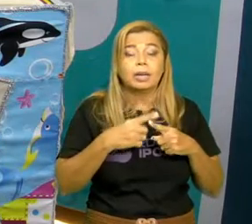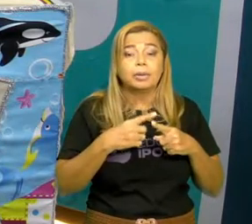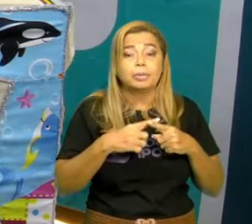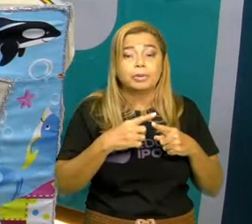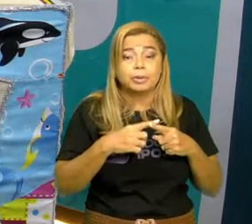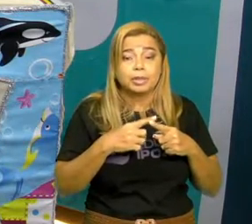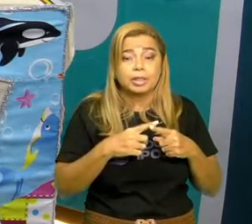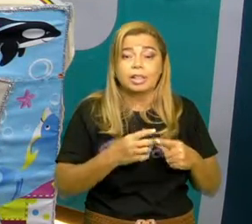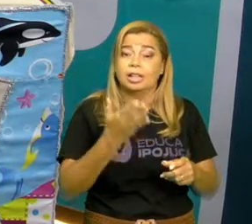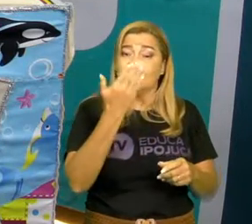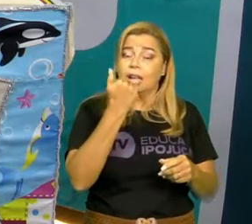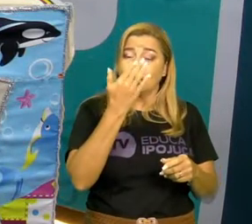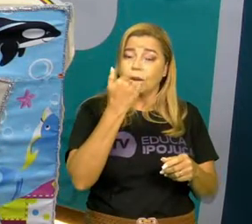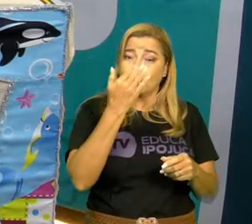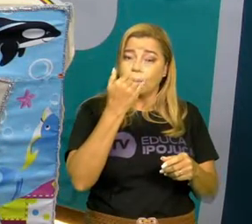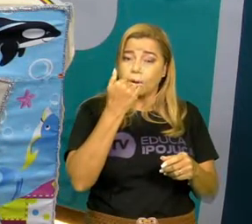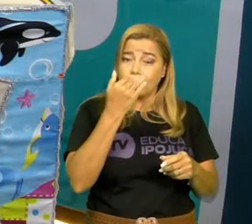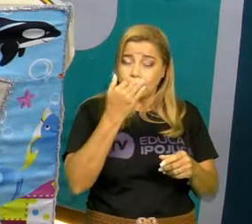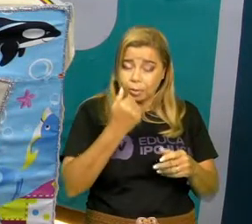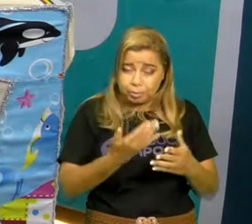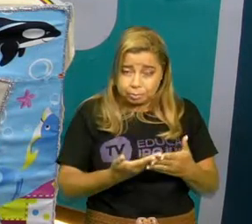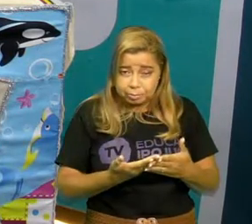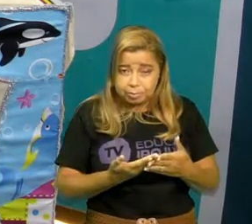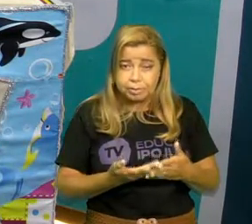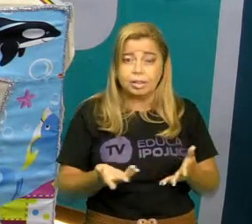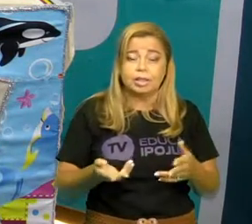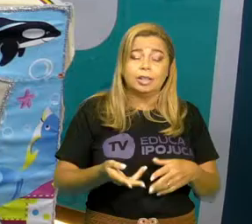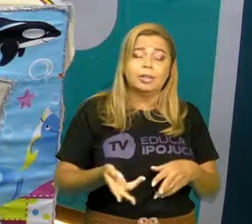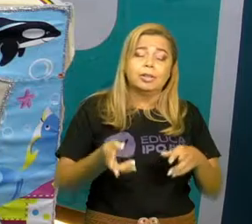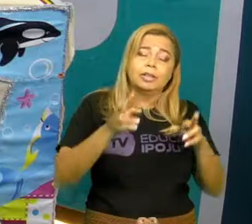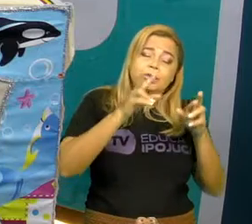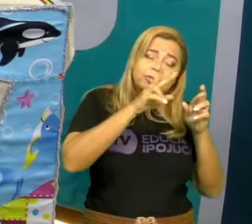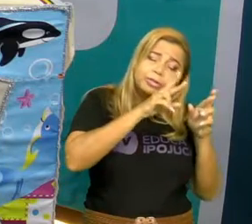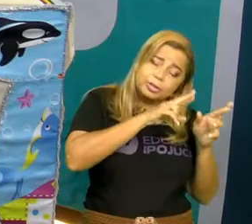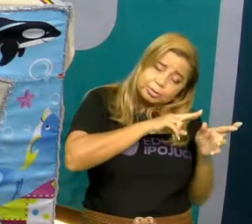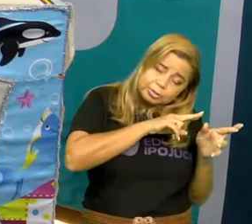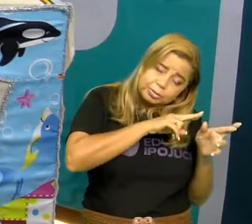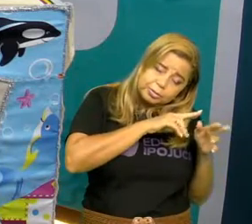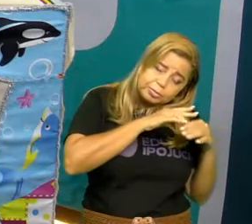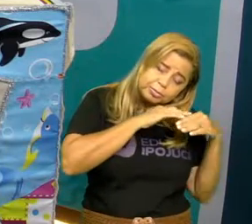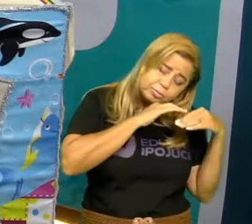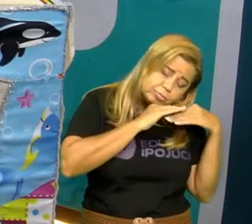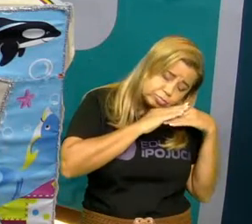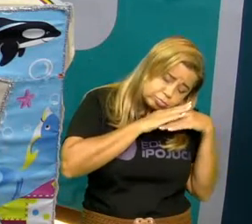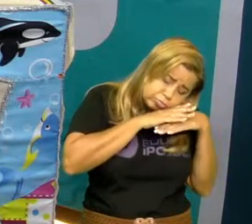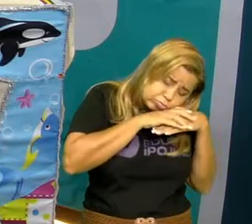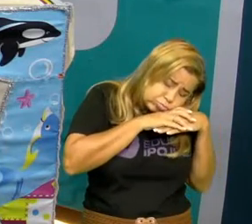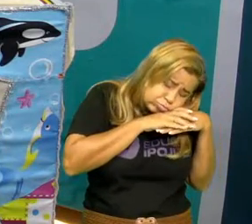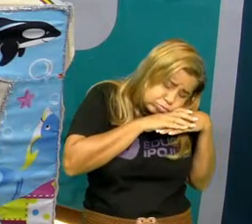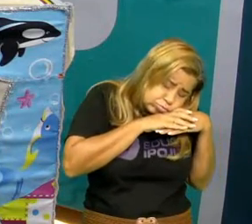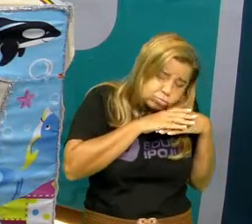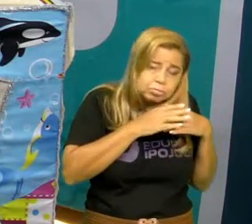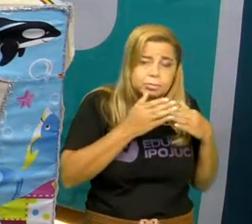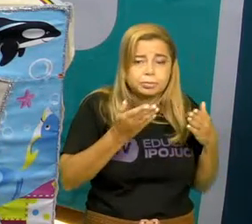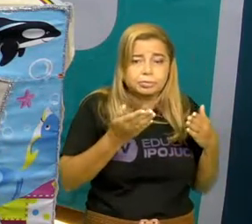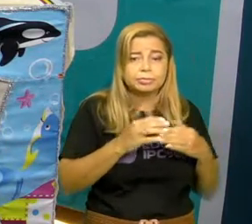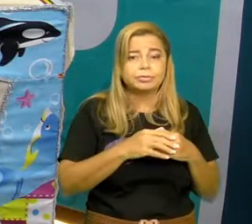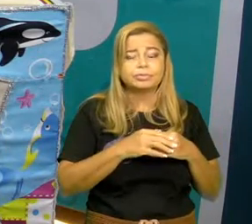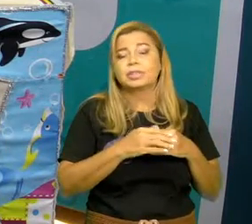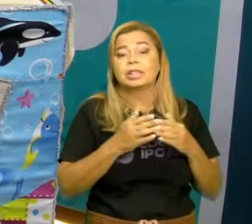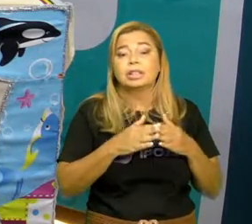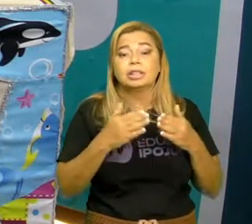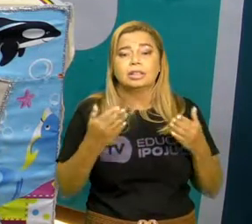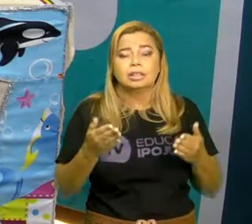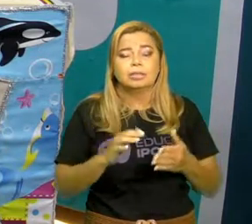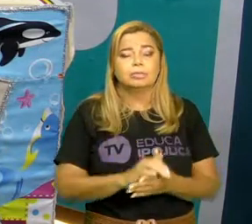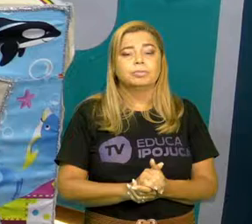de comer seu almoço. O rato? Não, o almoço dele, Leiturinha. Ah, tá. Ele tinha acabado de almoçar, tá,